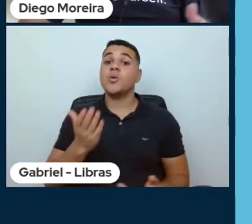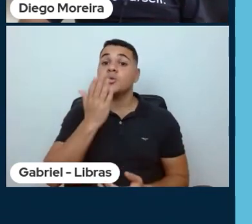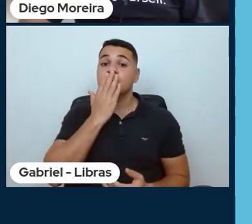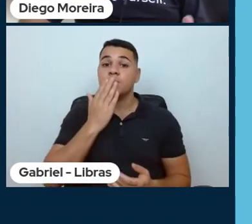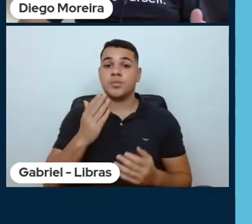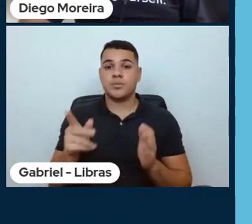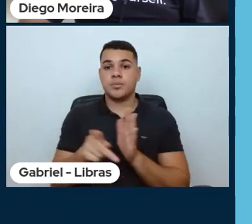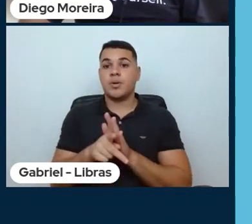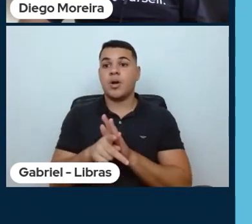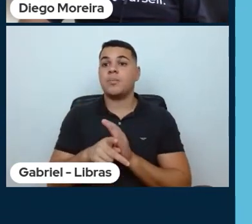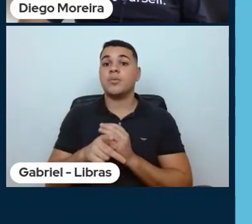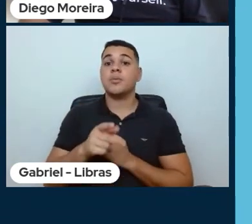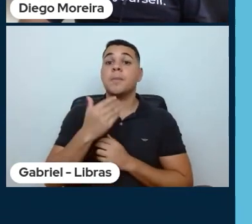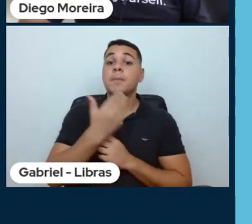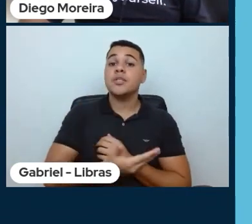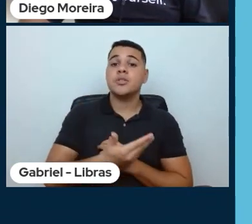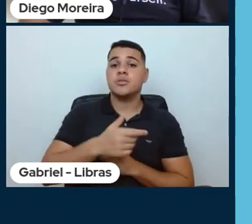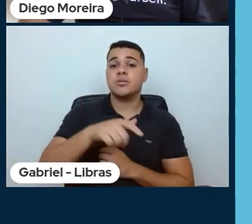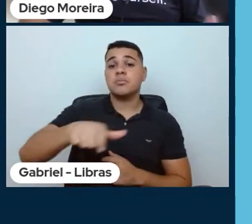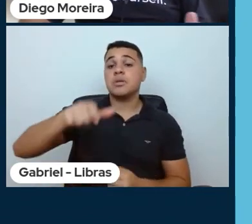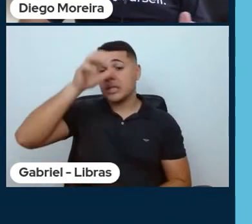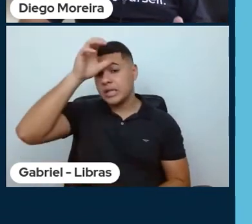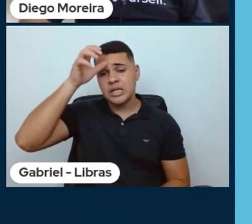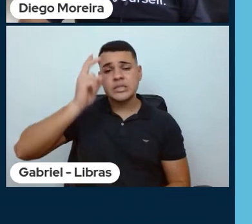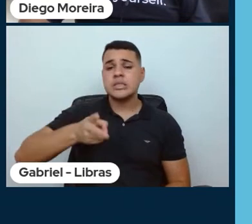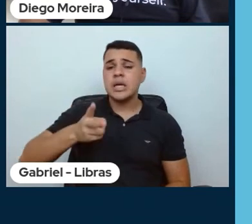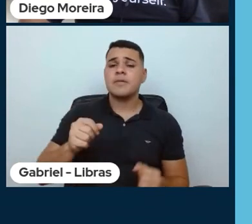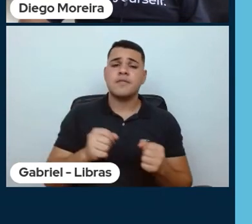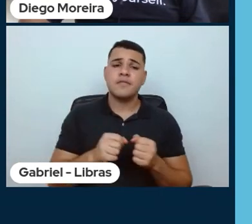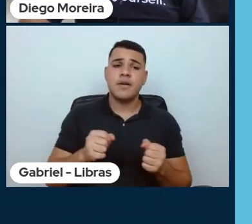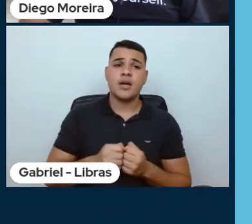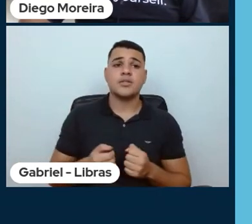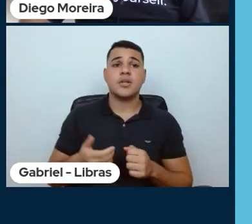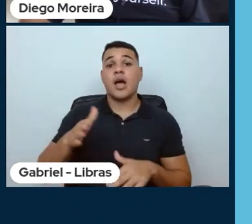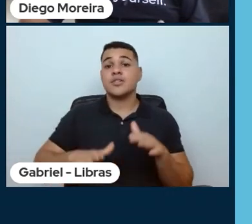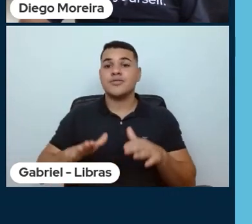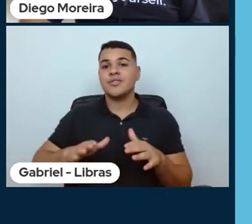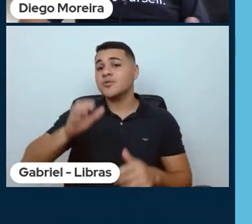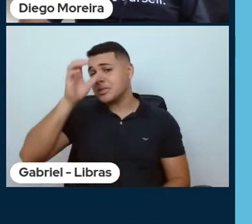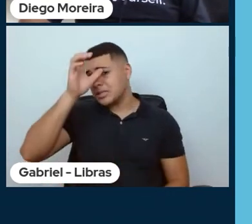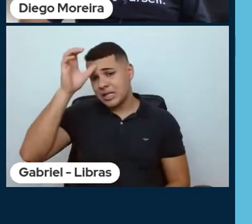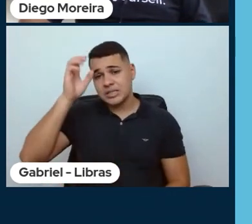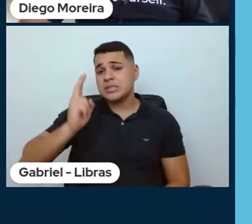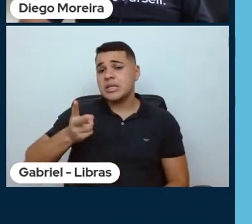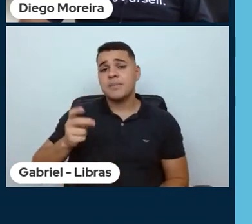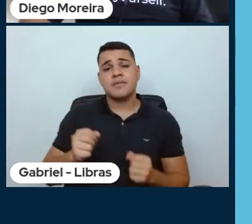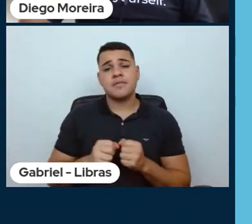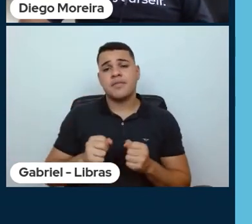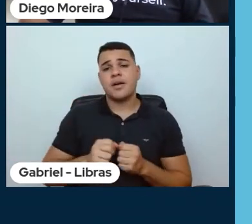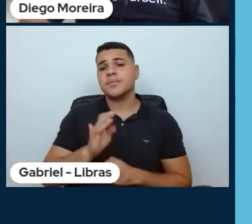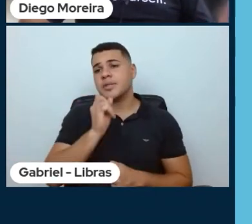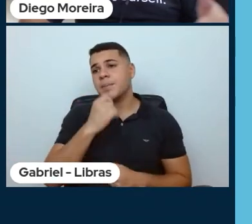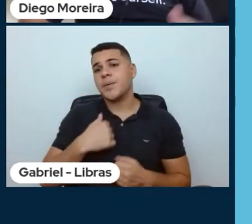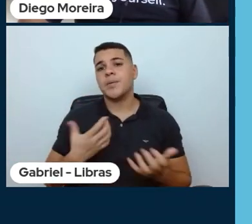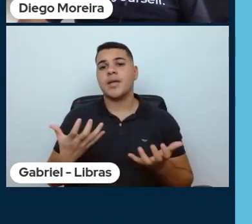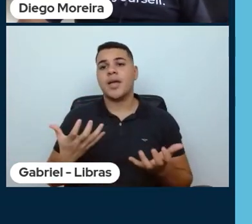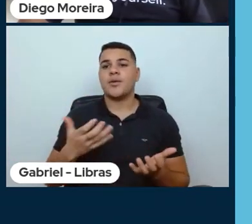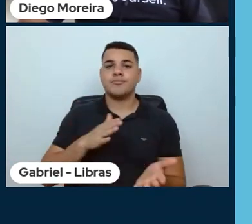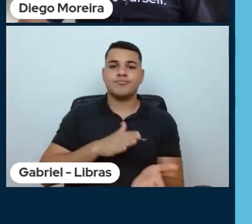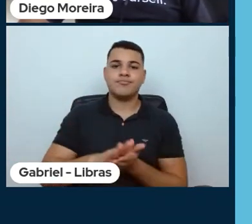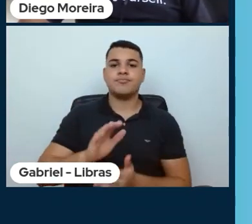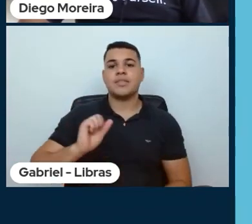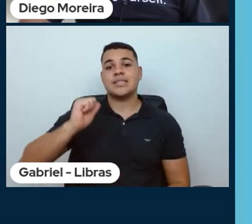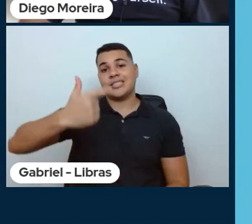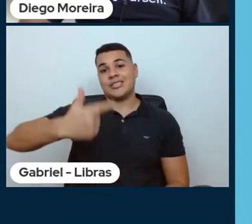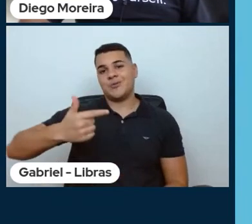que sempre os clientes entram em contato? Pode ser que o cliente sempre entre em contato, gostaria de ter uma segunda via. E isso é muito